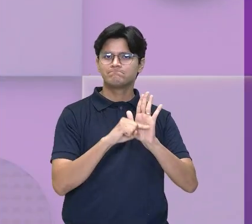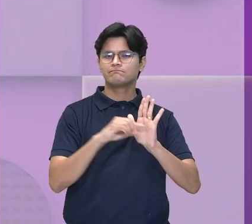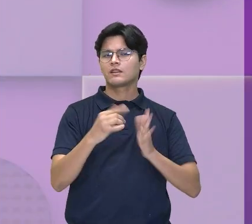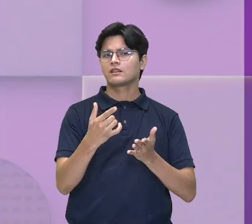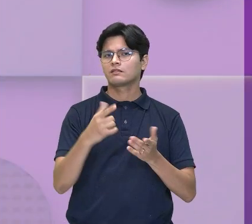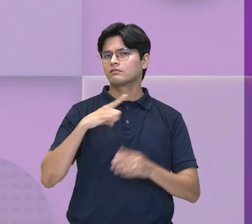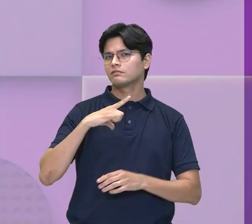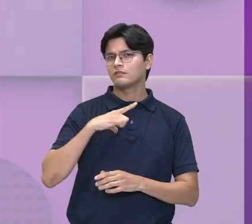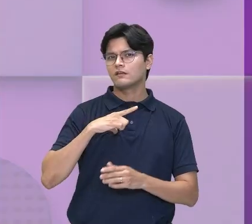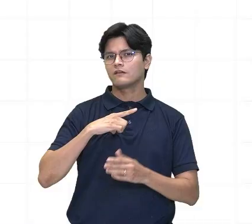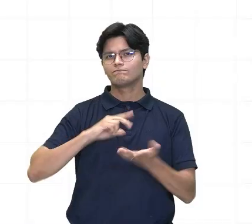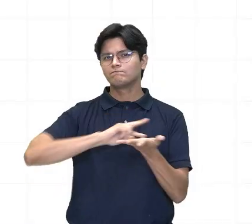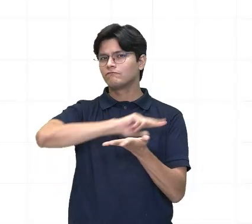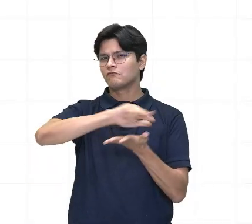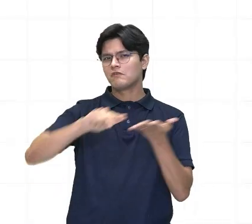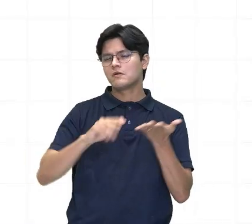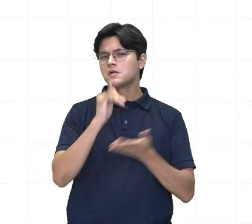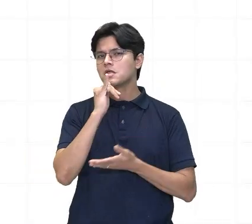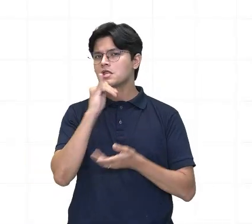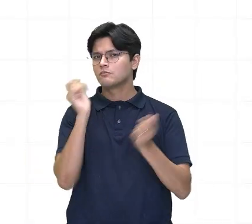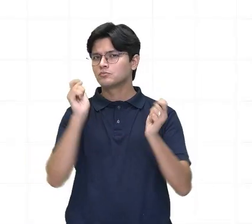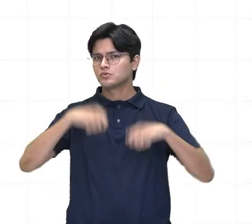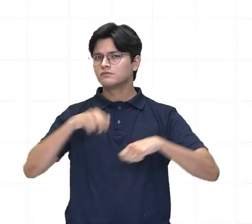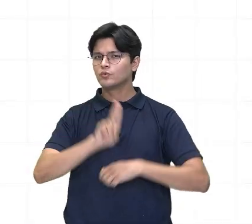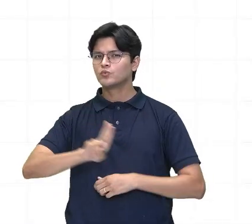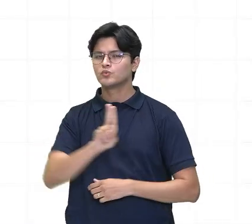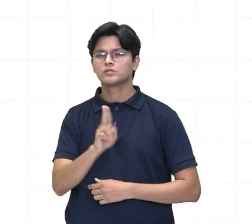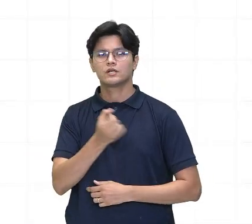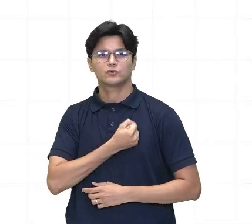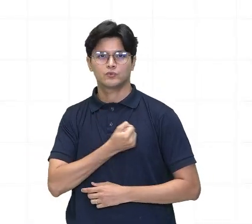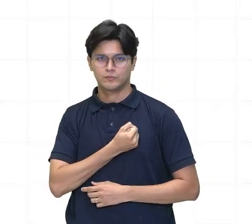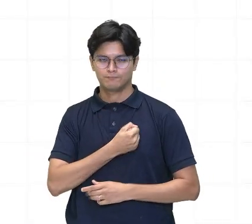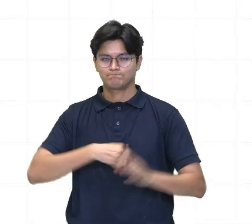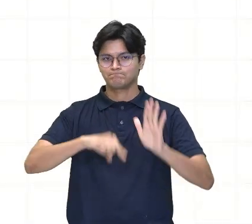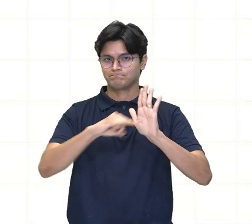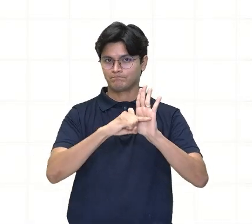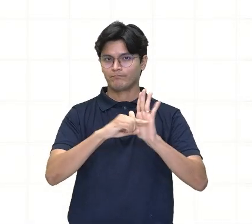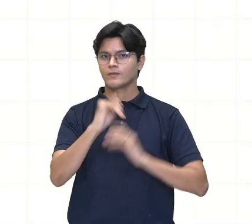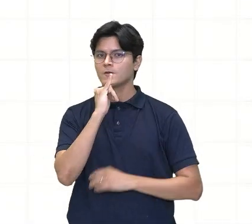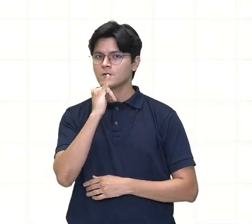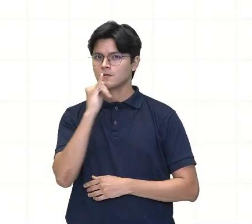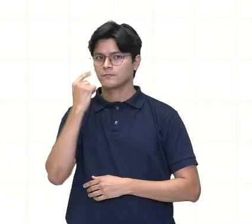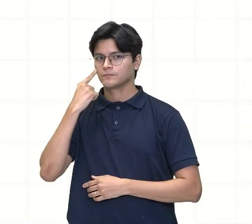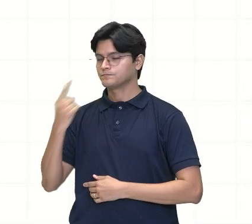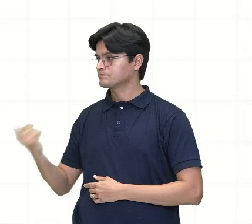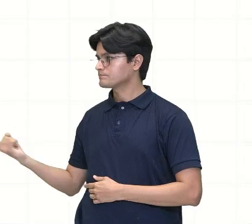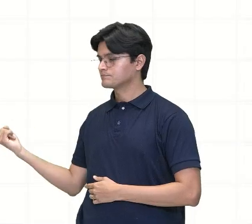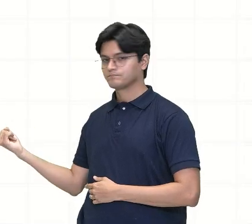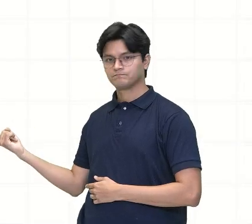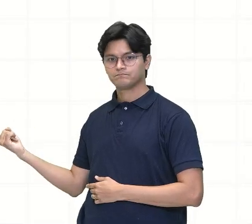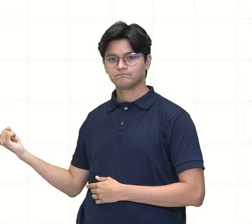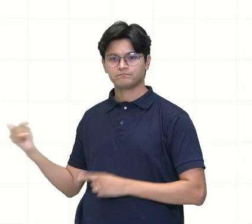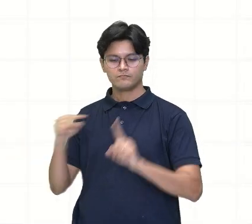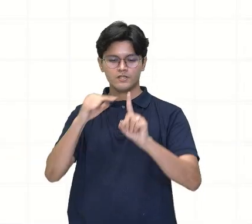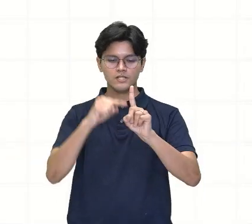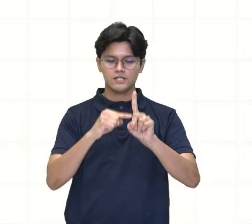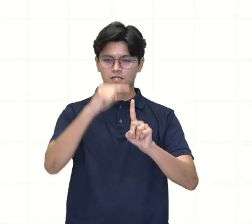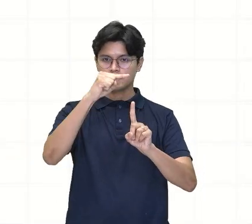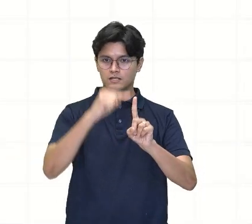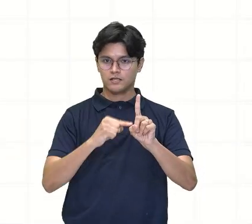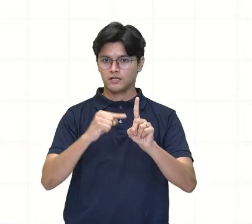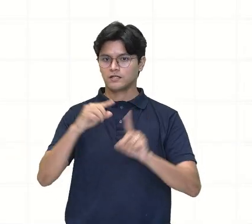Vamos conferir aqui alguns deles. Aqui, ó, num termômetro. Você já deve ter visto um